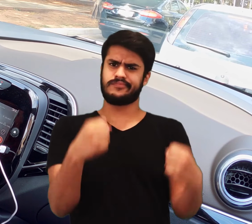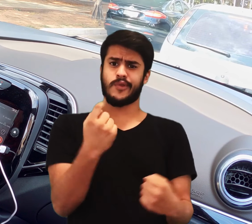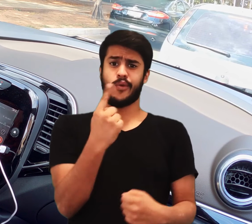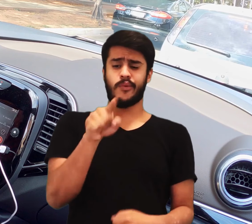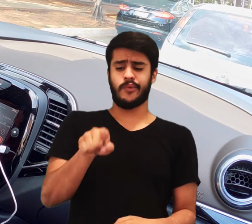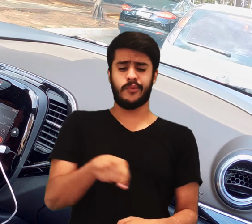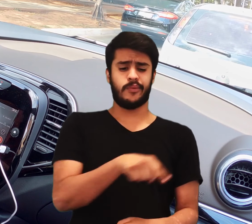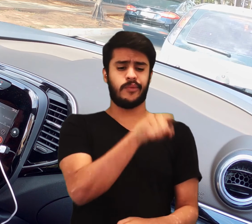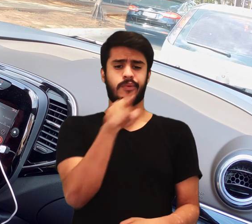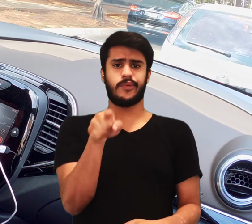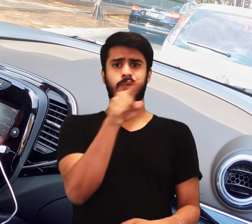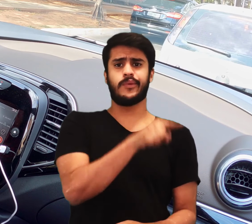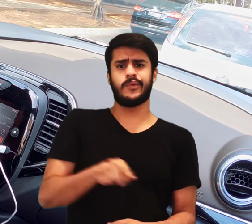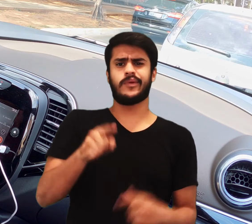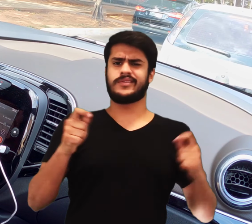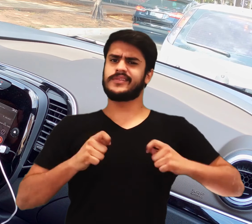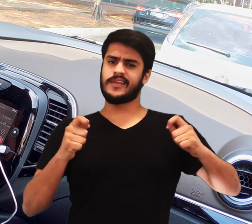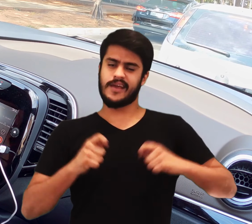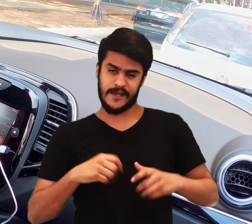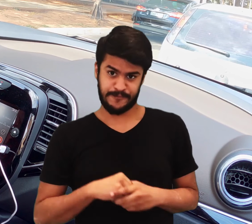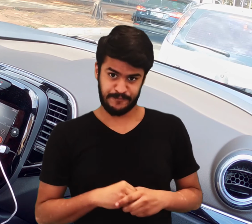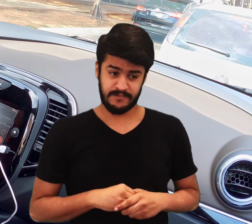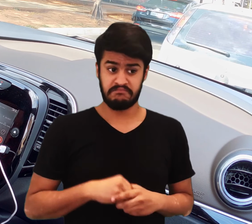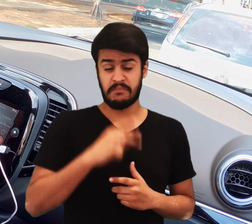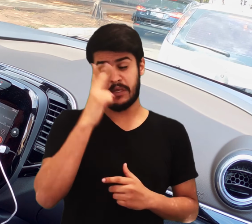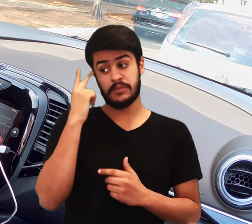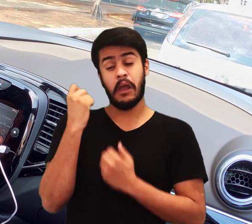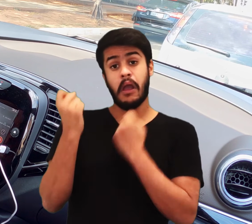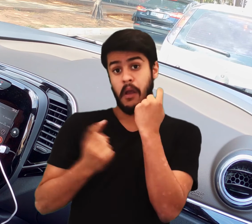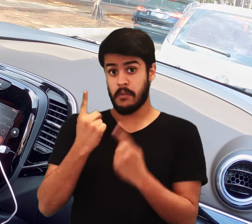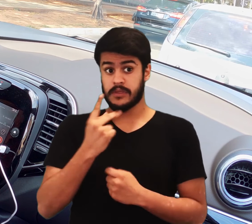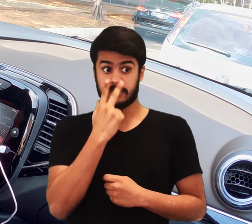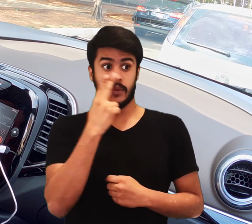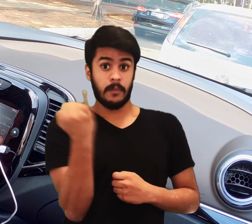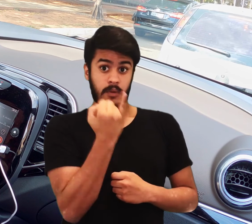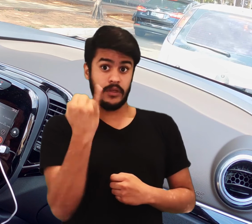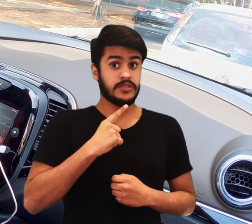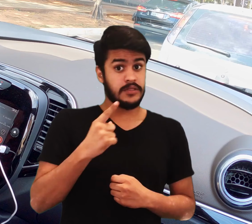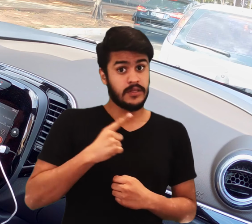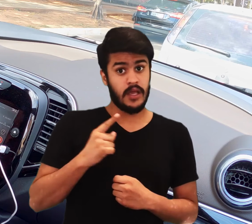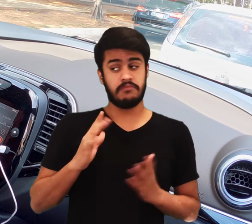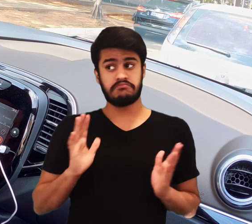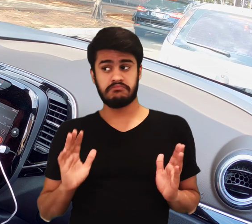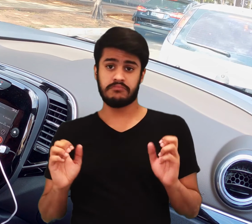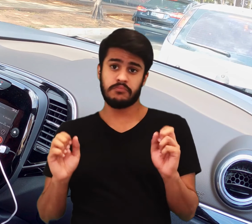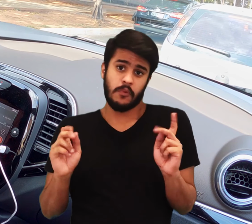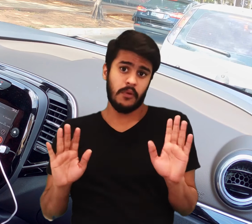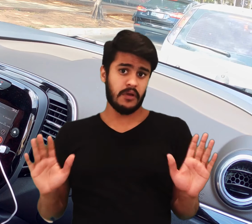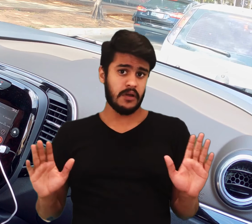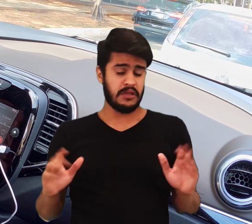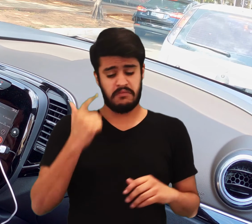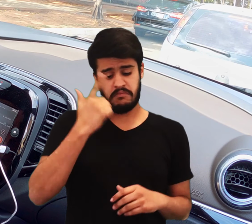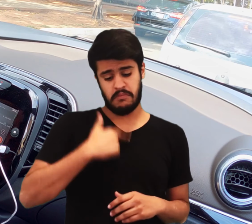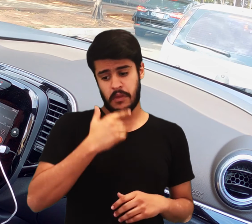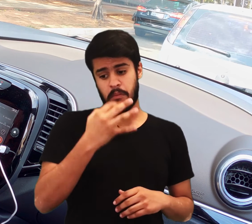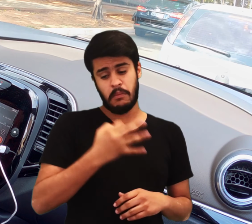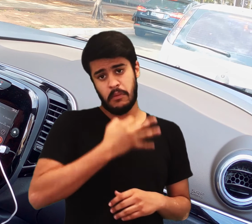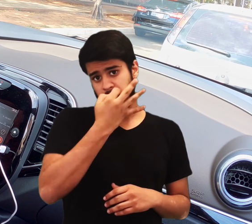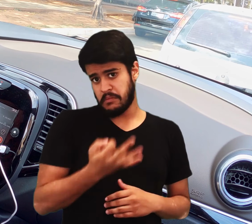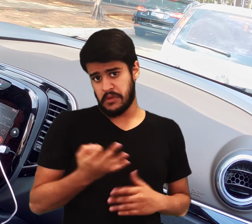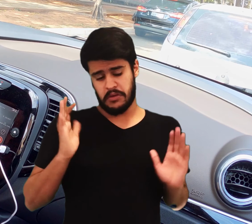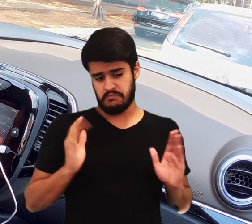consegue, literalmente, com um dedo, fazer uma manobra, né? Tem gente que considera isso um item de conforto importante, ter um volante tão